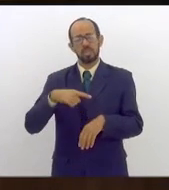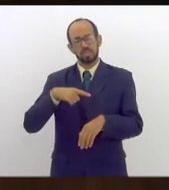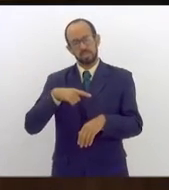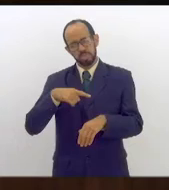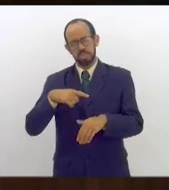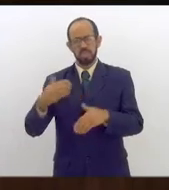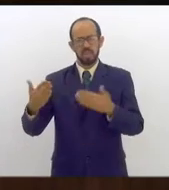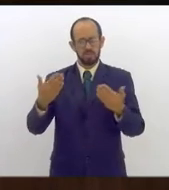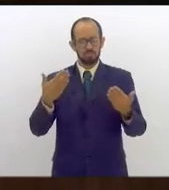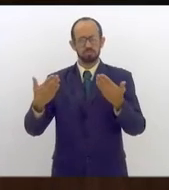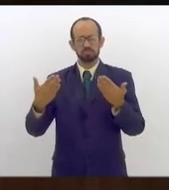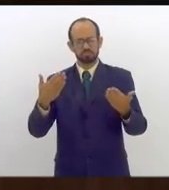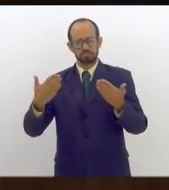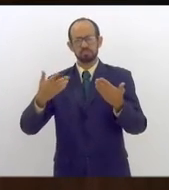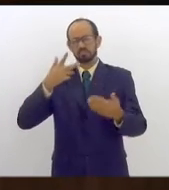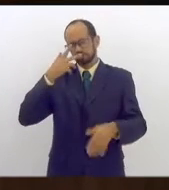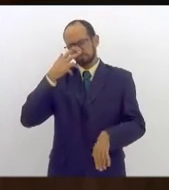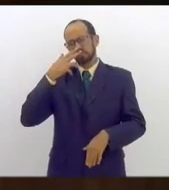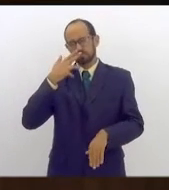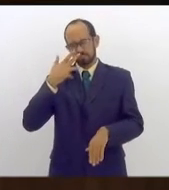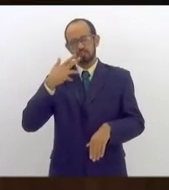similaridade nas ementas?